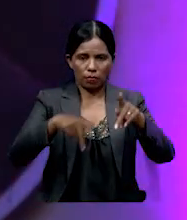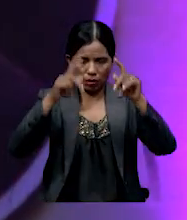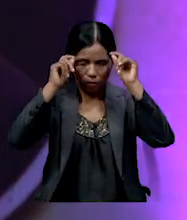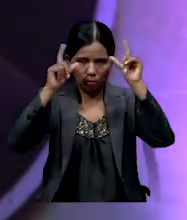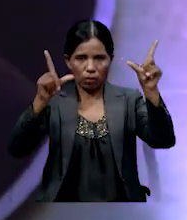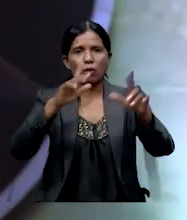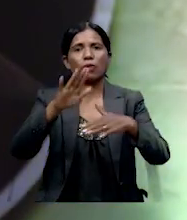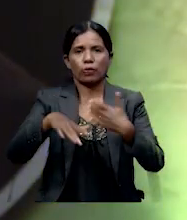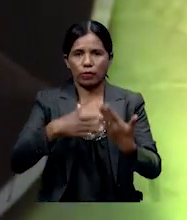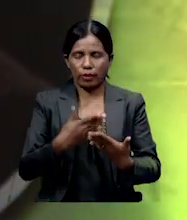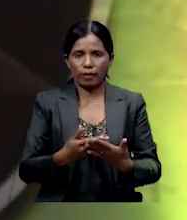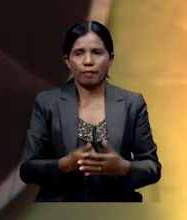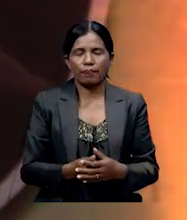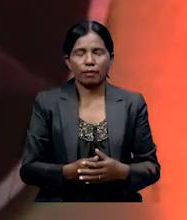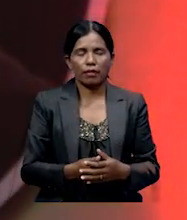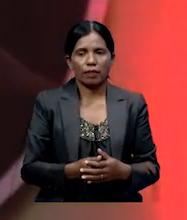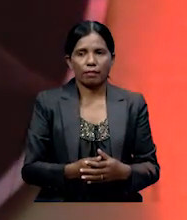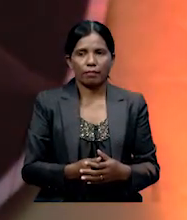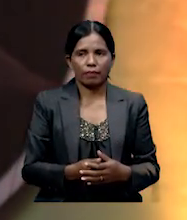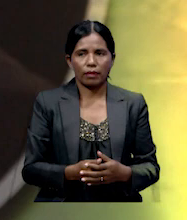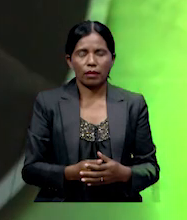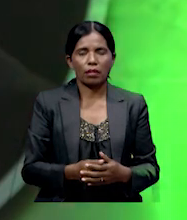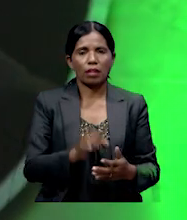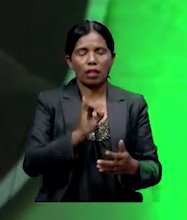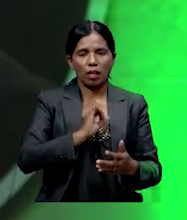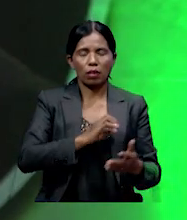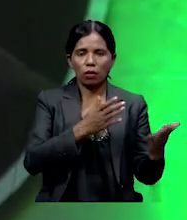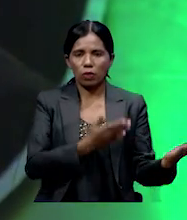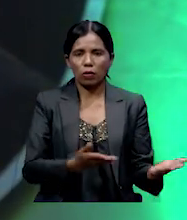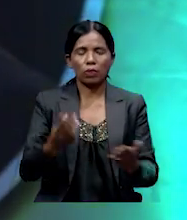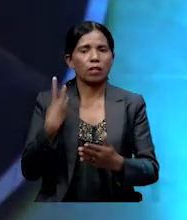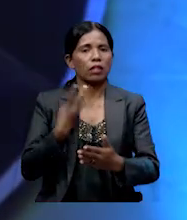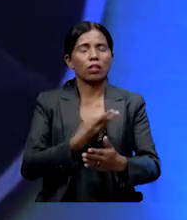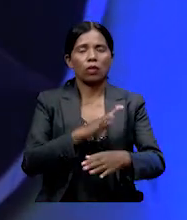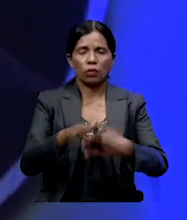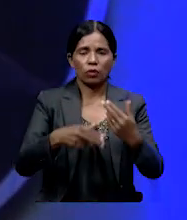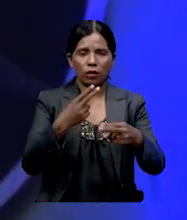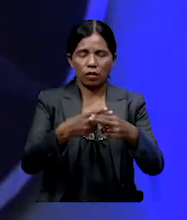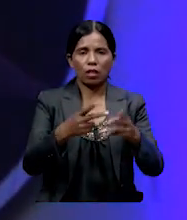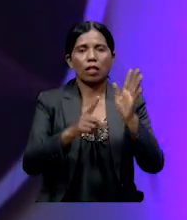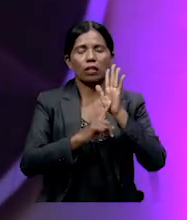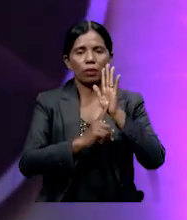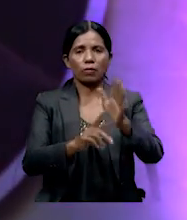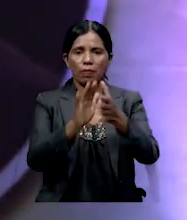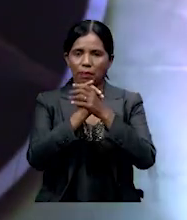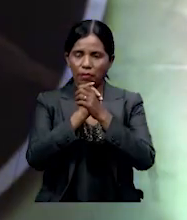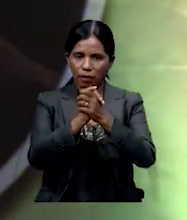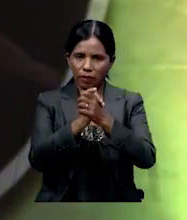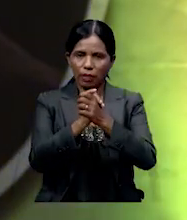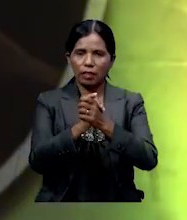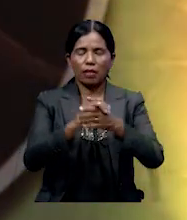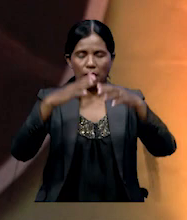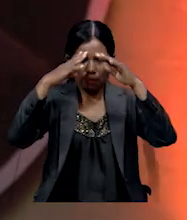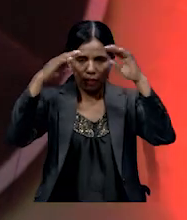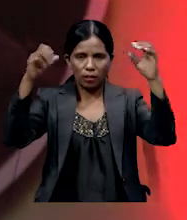sirá outro. A tu termina, a lori e está tudo nara, Hato, parabéns para o presidente